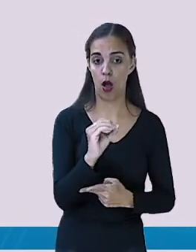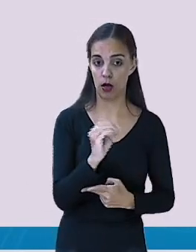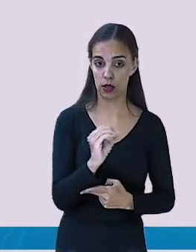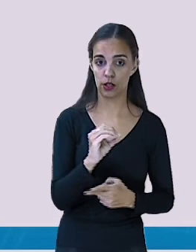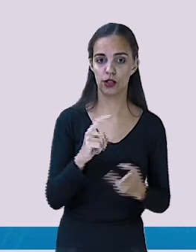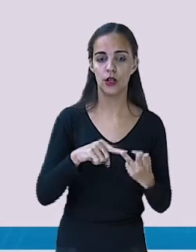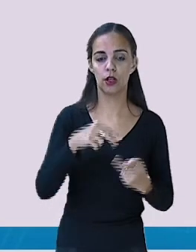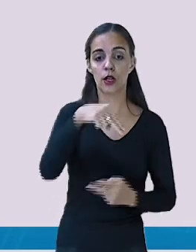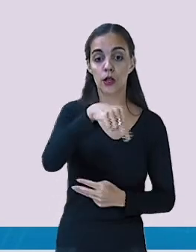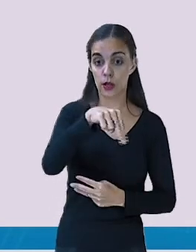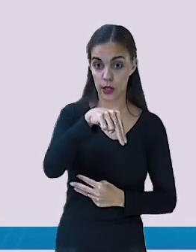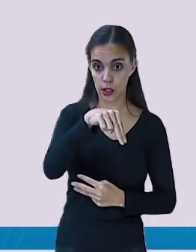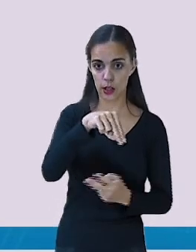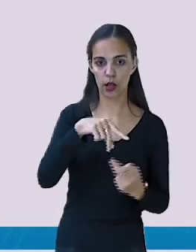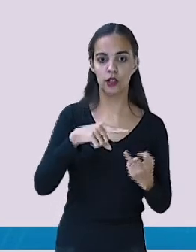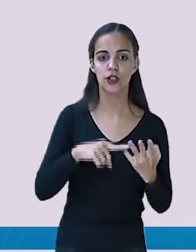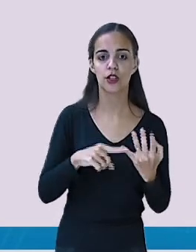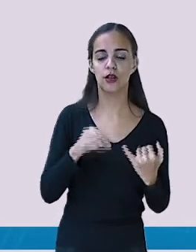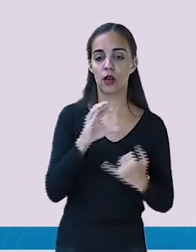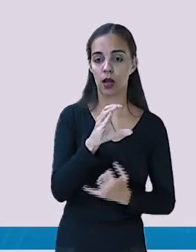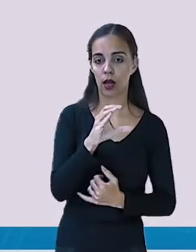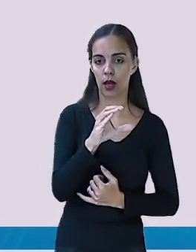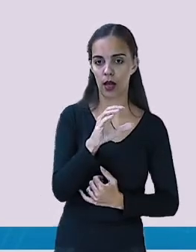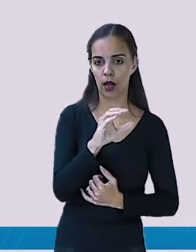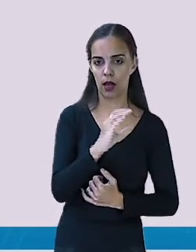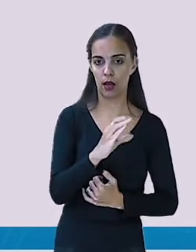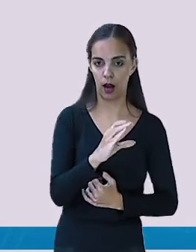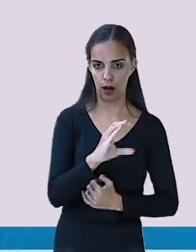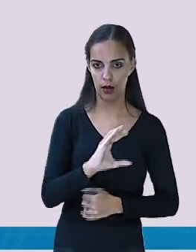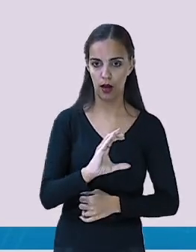nitrogênio carbono